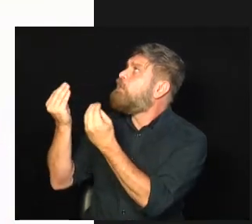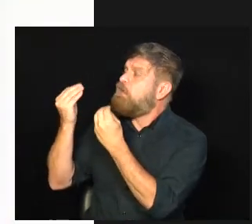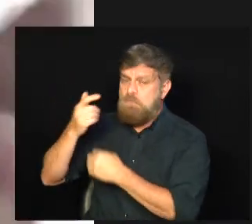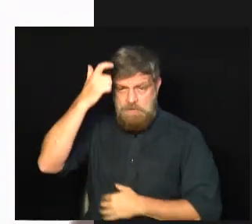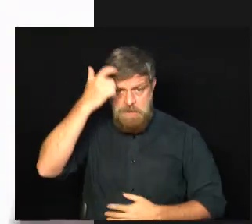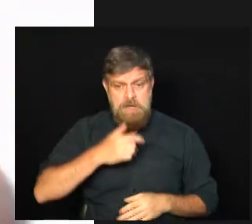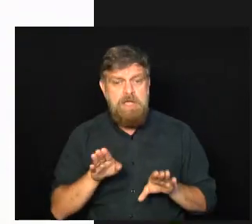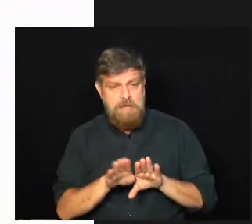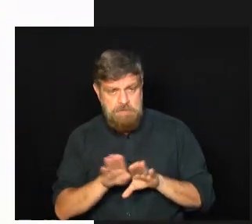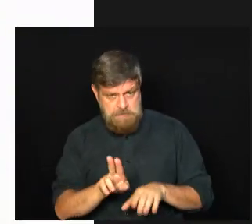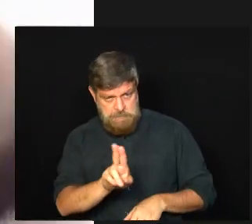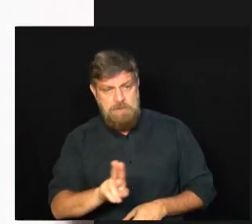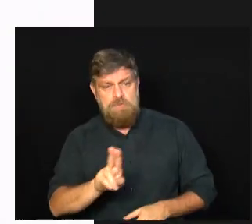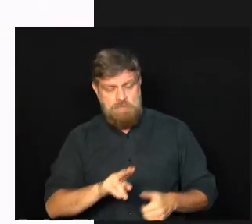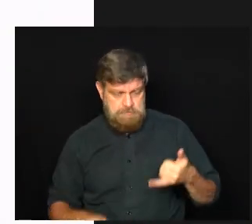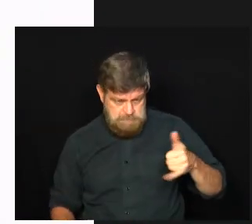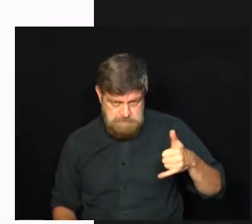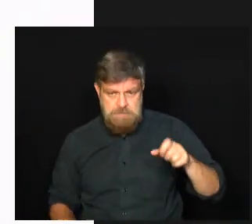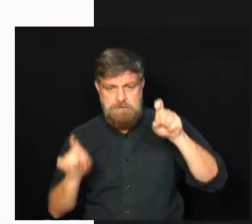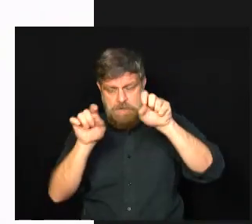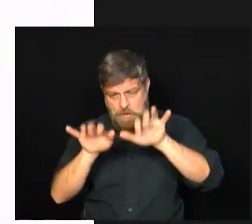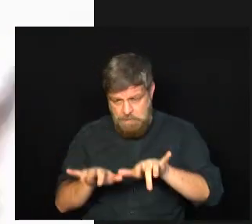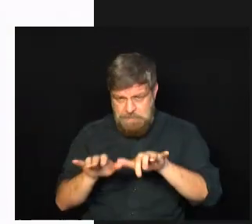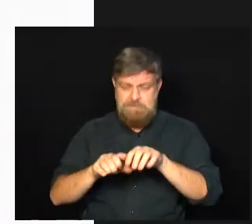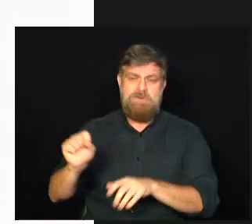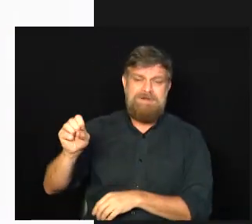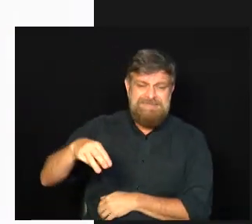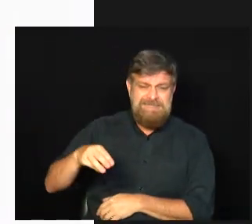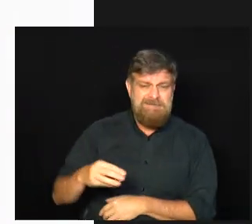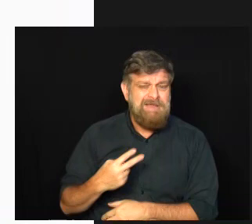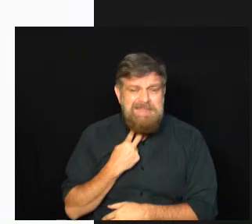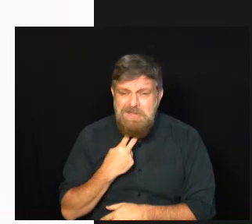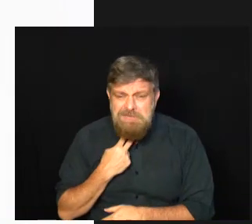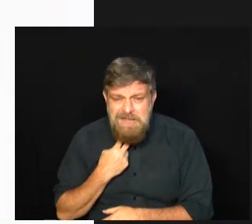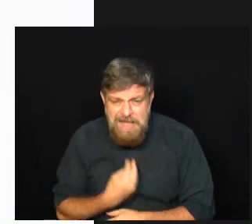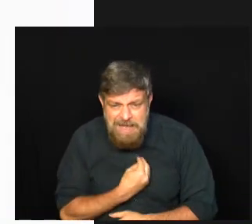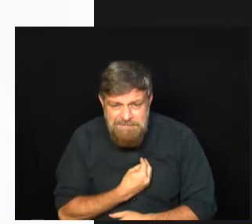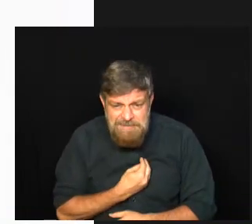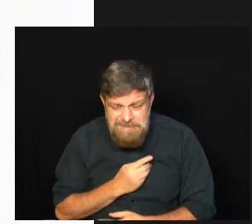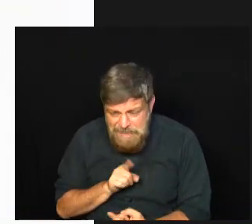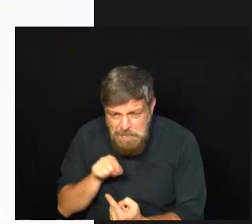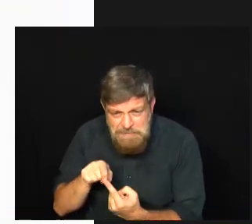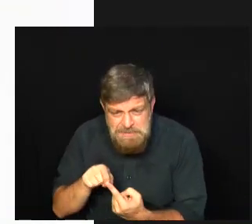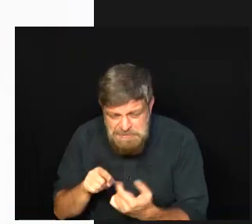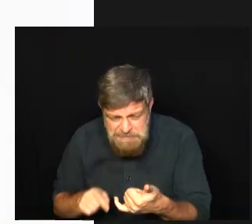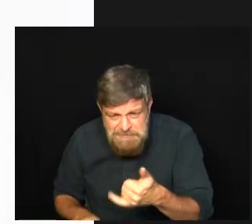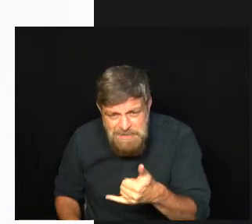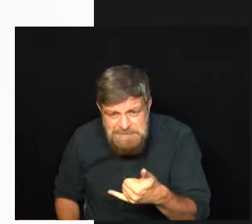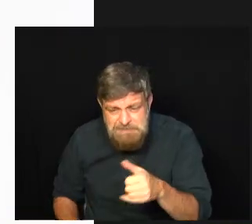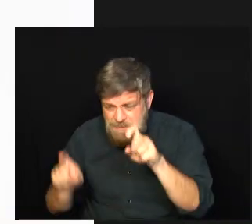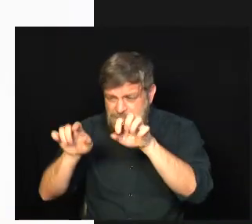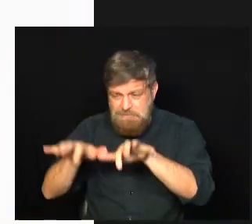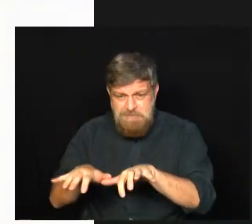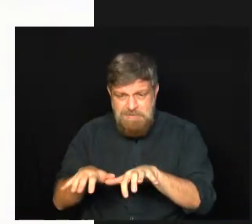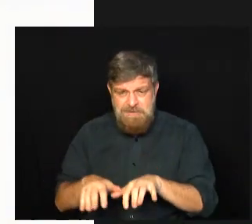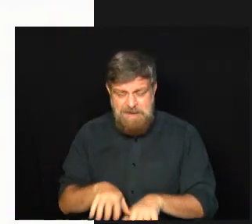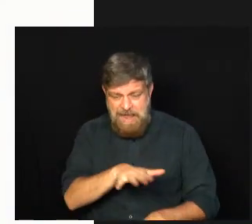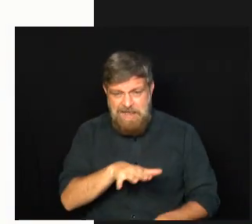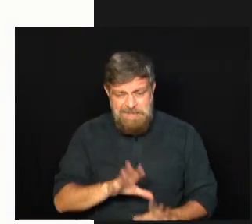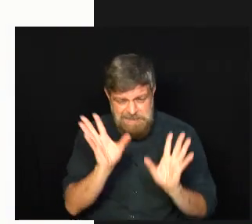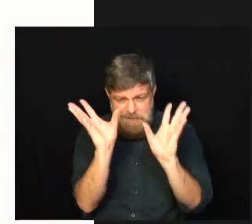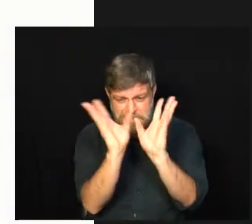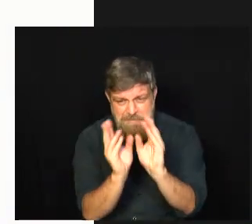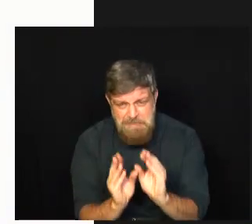estou usando o celular, o computador, mas não é só isso que é a vida. E a criança não pode se resumir a viver